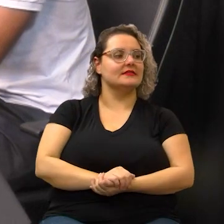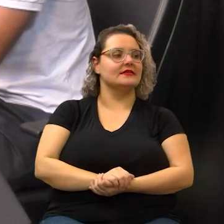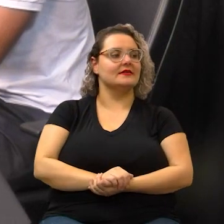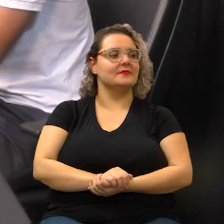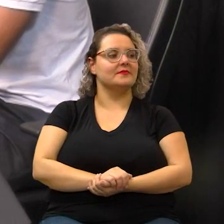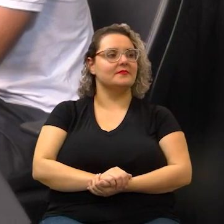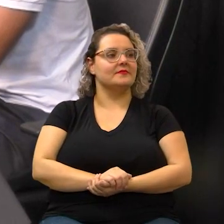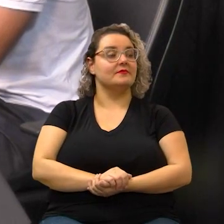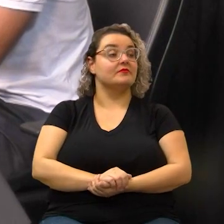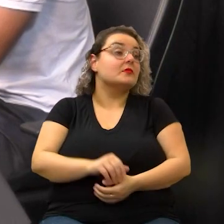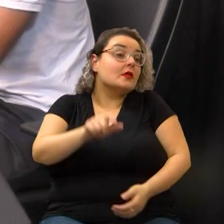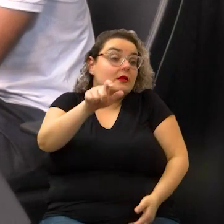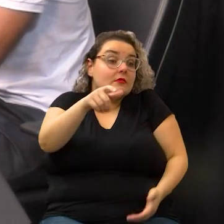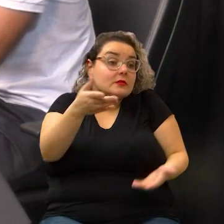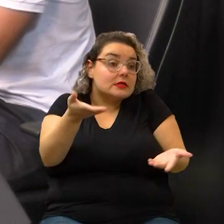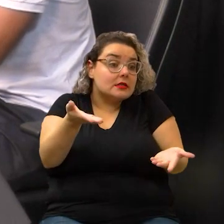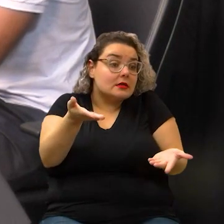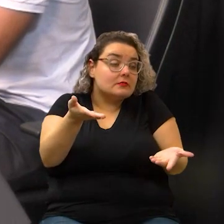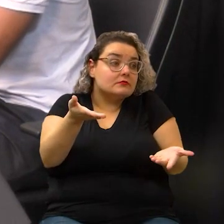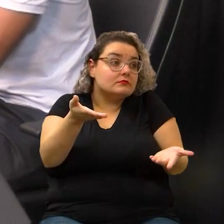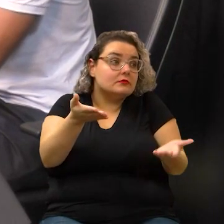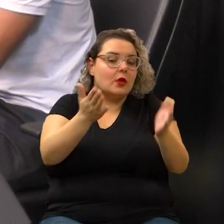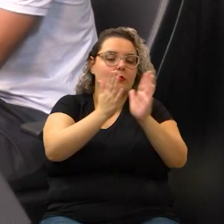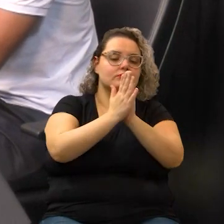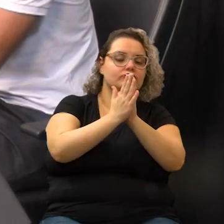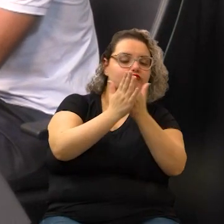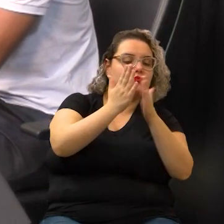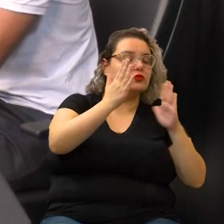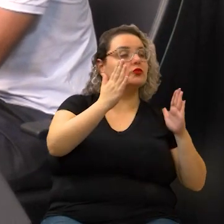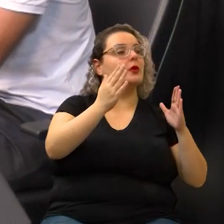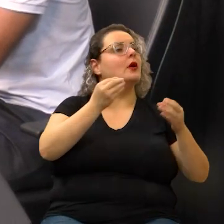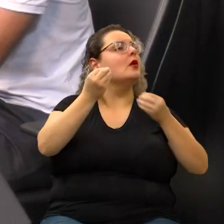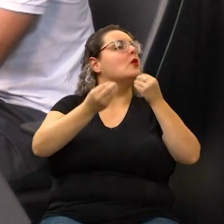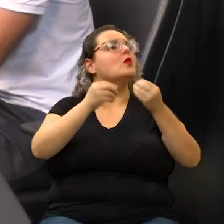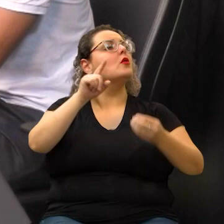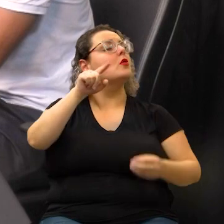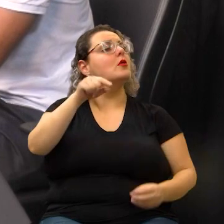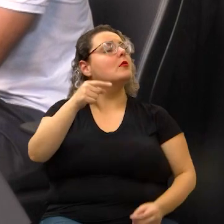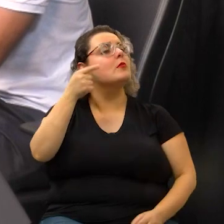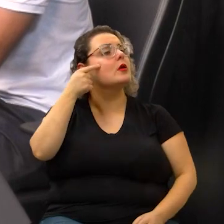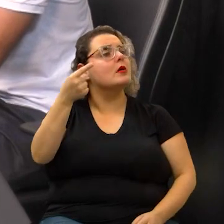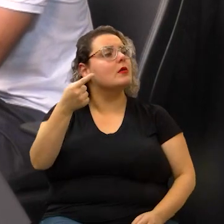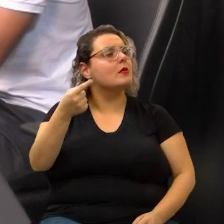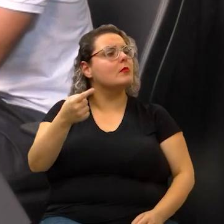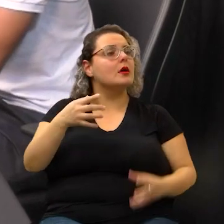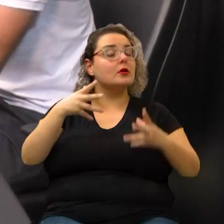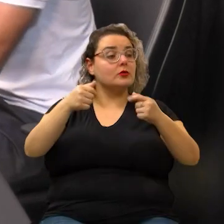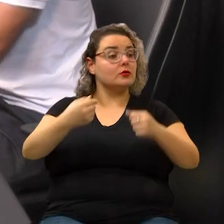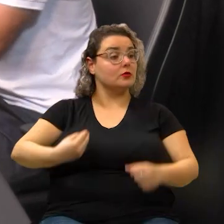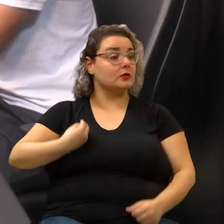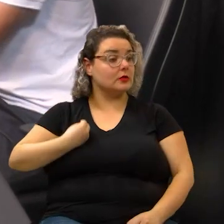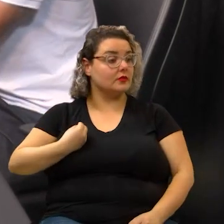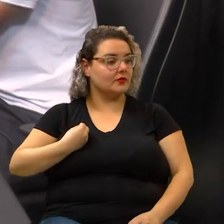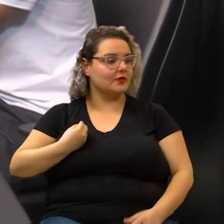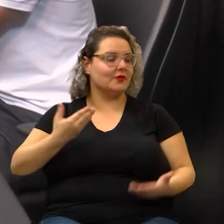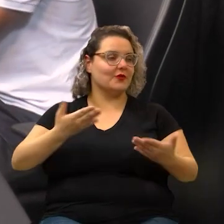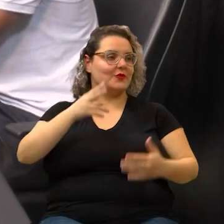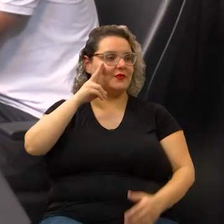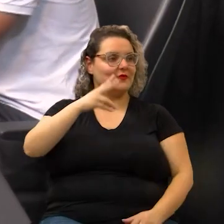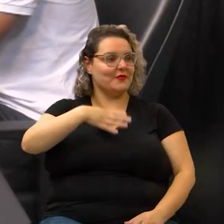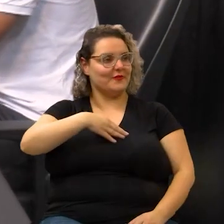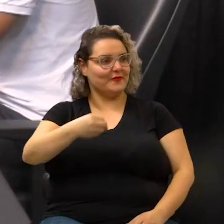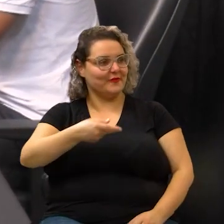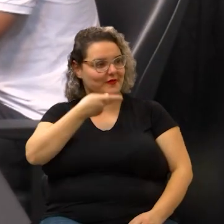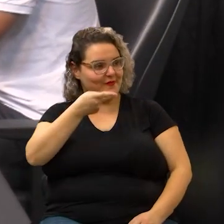A pessoa... Você é o espelho pra ele. Como que é isso pra você? Antes de pensar tudo que você passou e